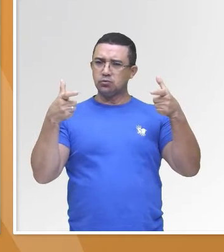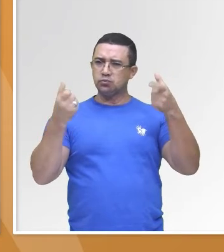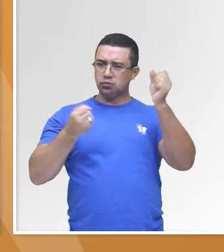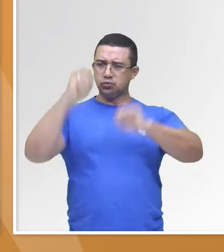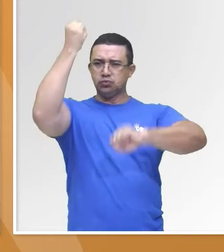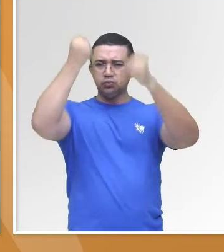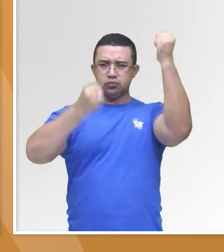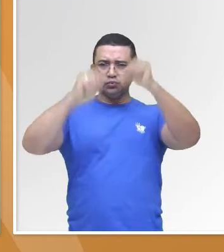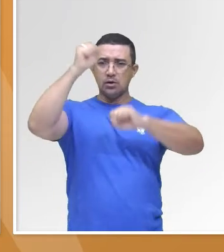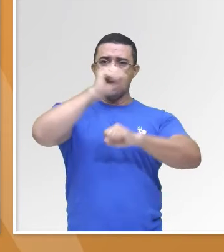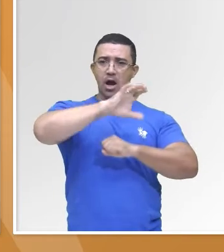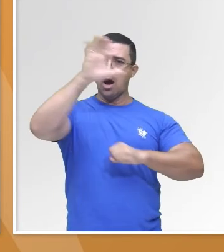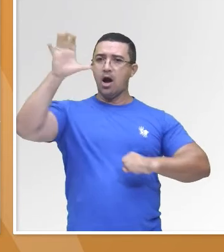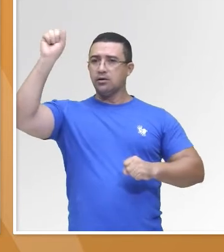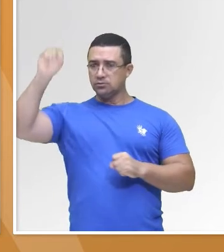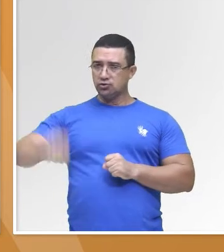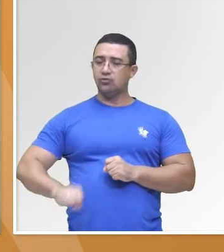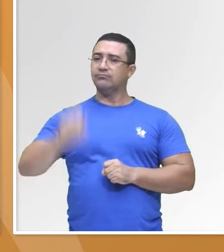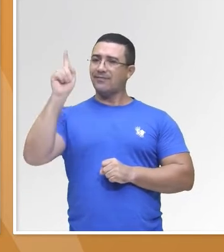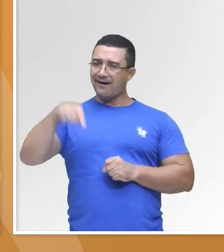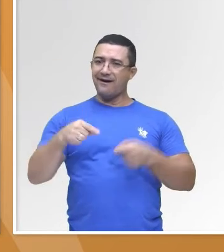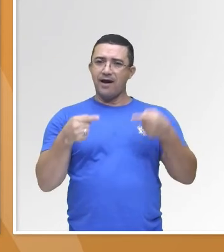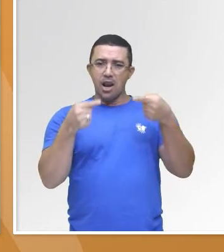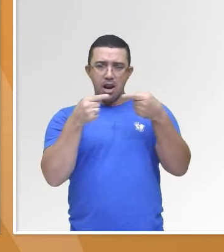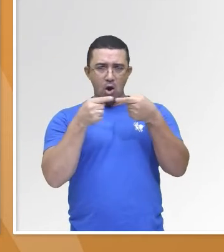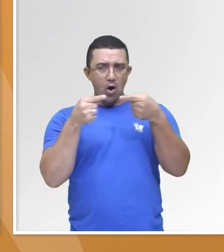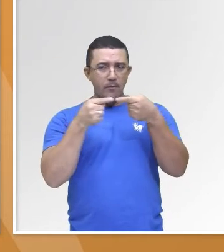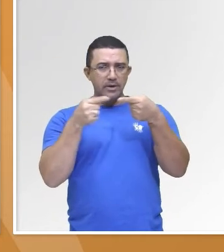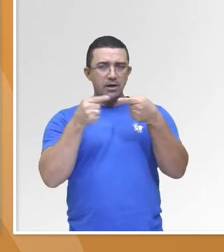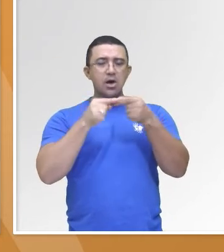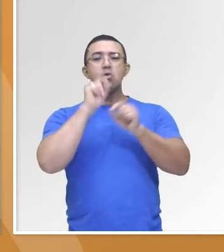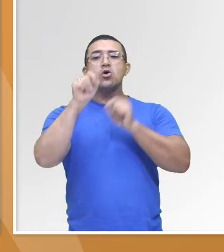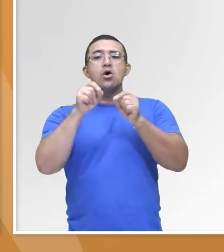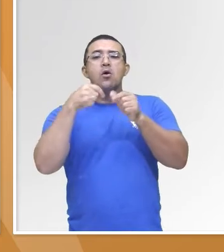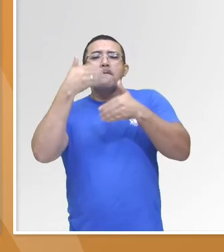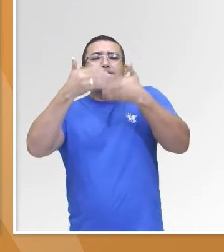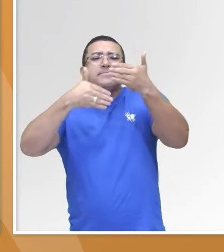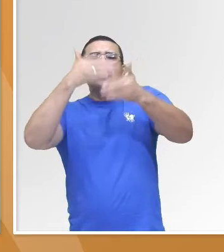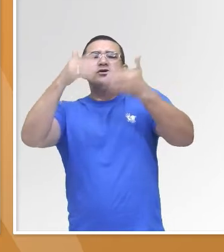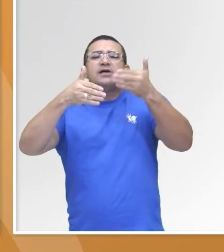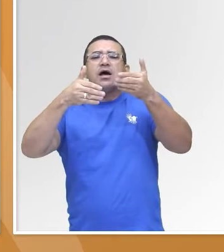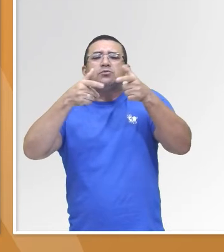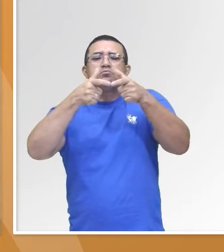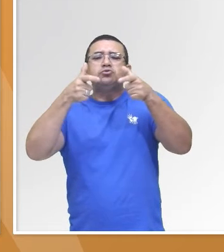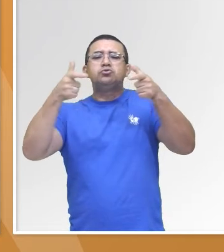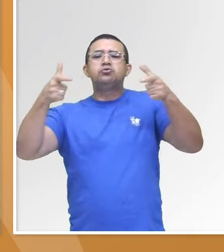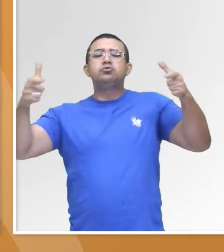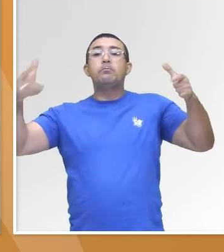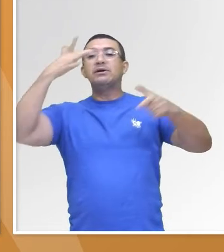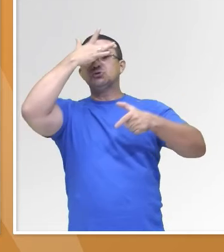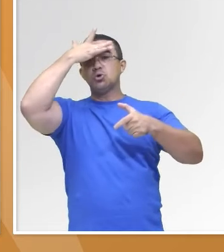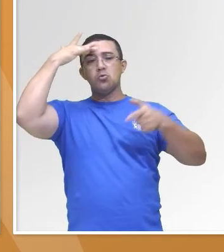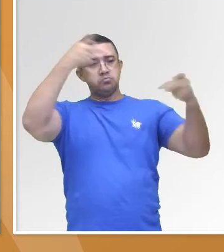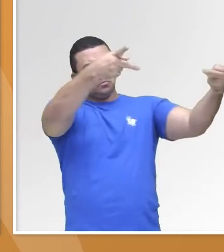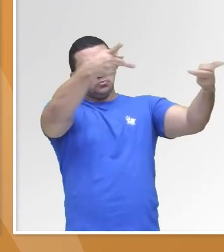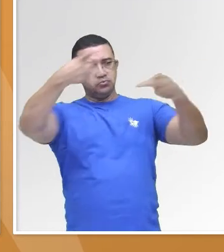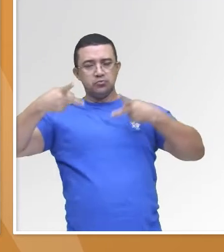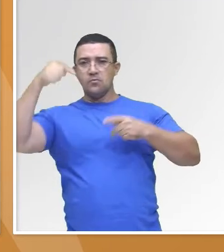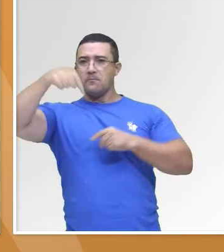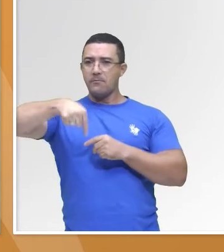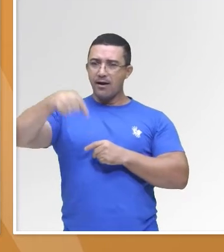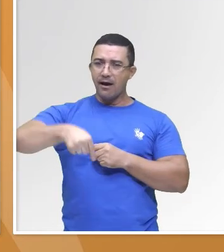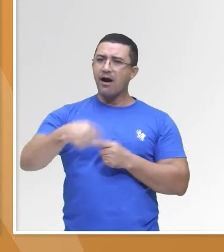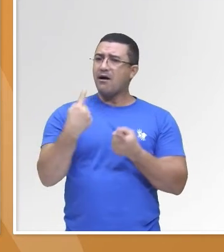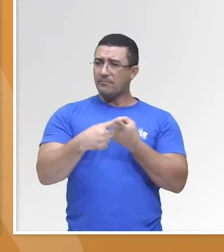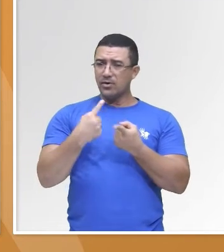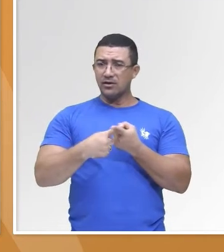das indústrias, ela está muito ligada ao processo de povoamento. A chegada desses imigrantes. Por quê? Tá?